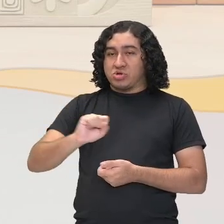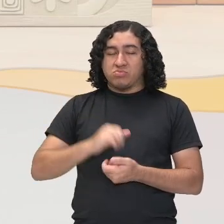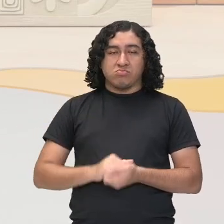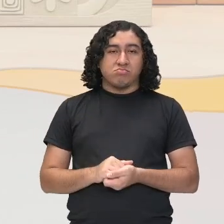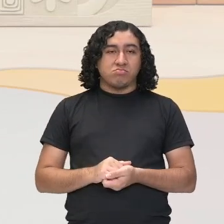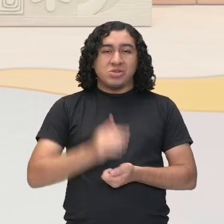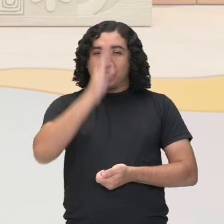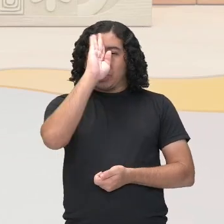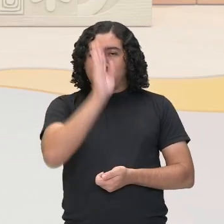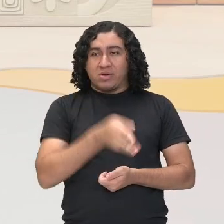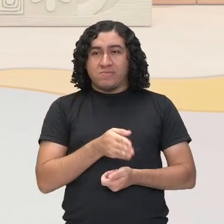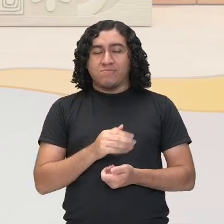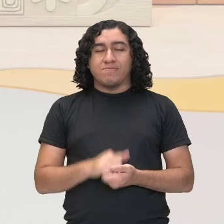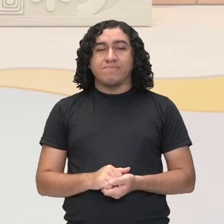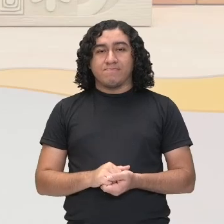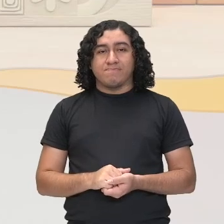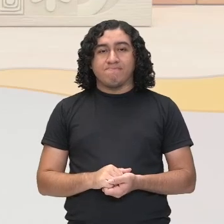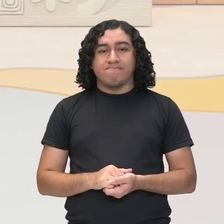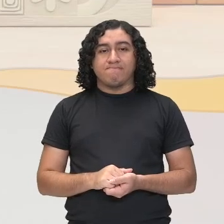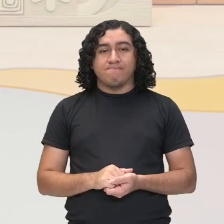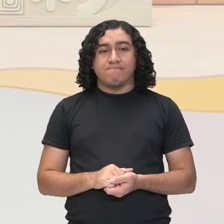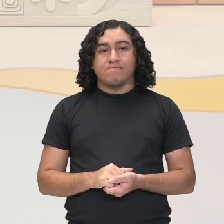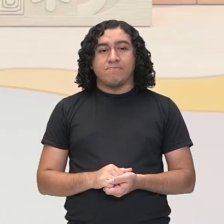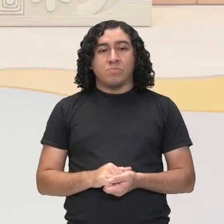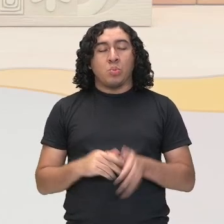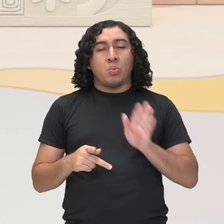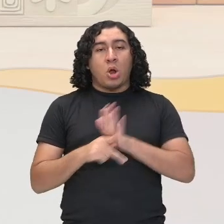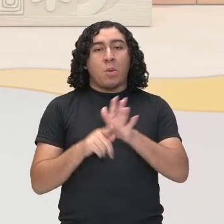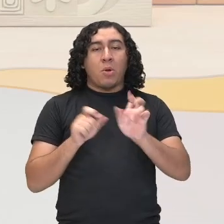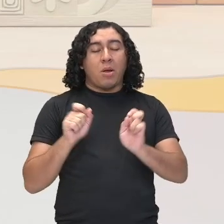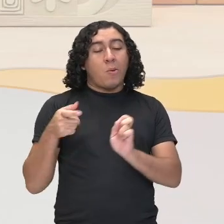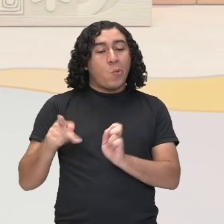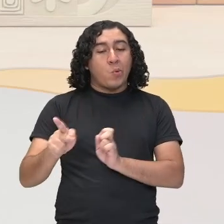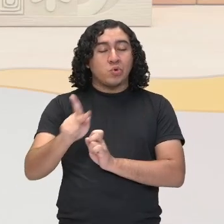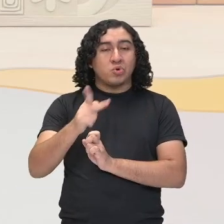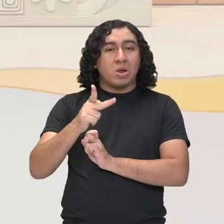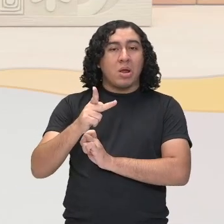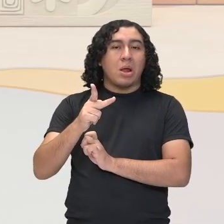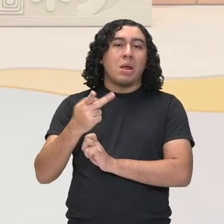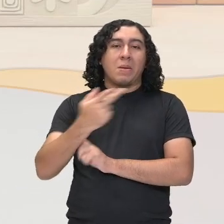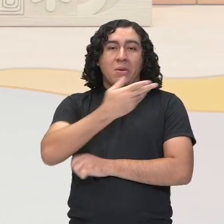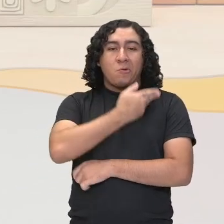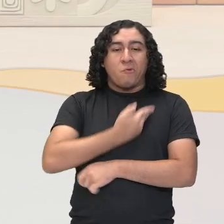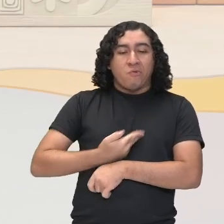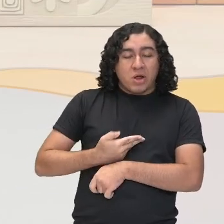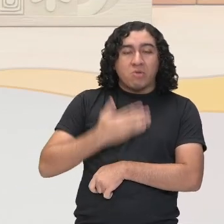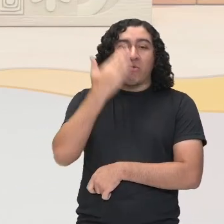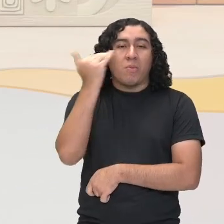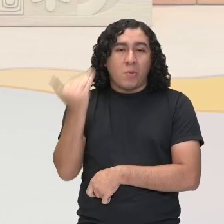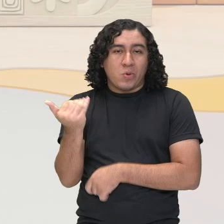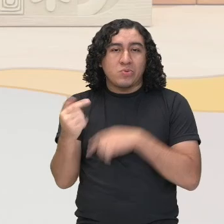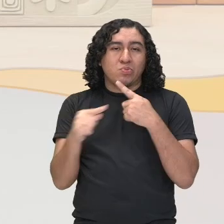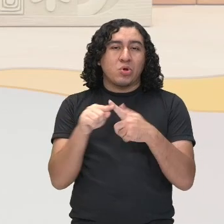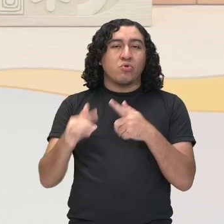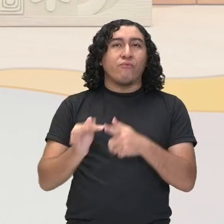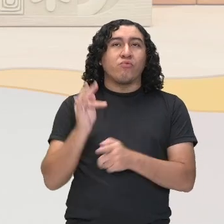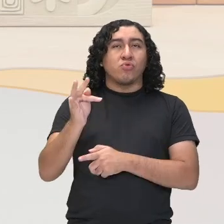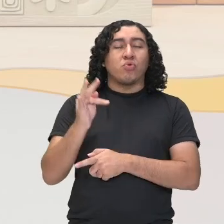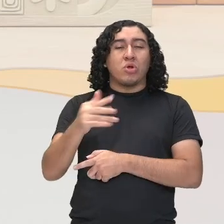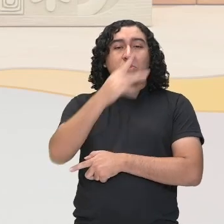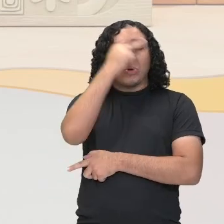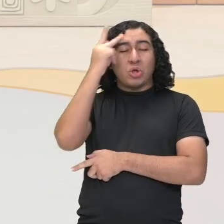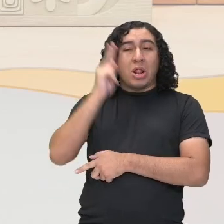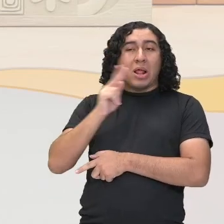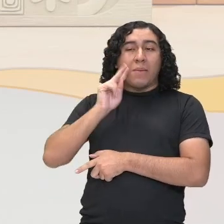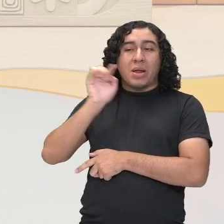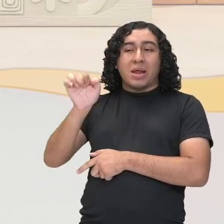Essa tática visa a manter a popularidade do governante. Ele sempre será lembrado como bom, caso venha